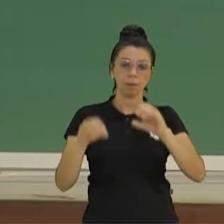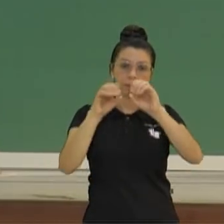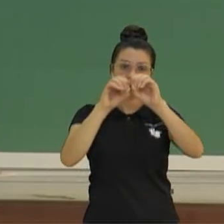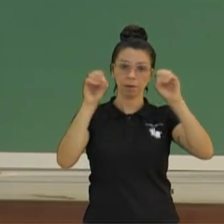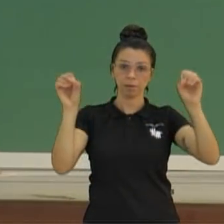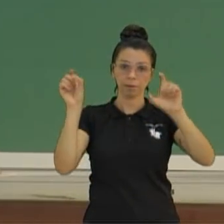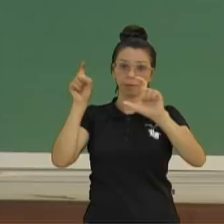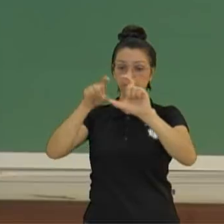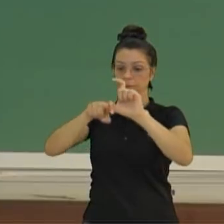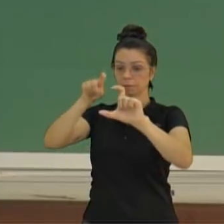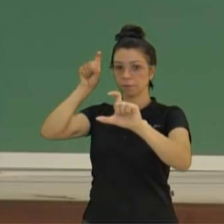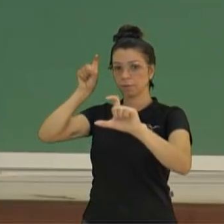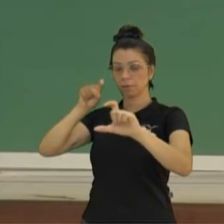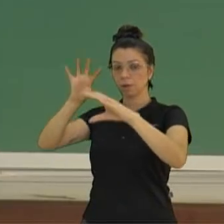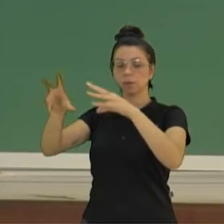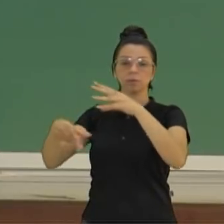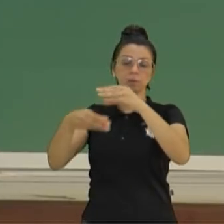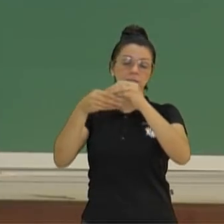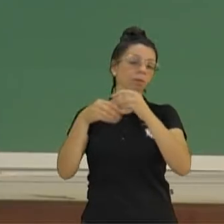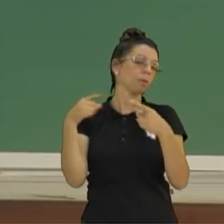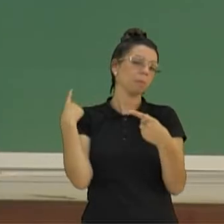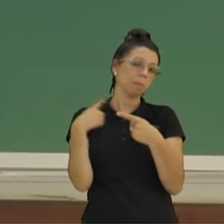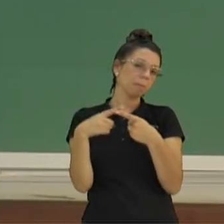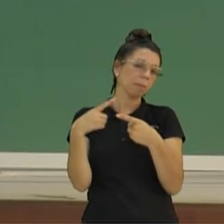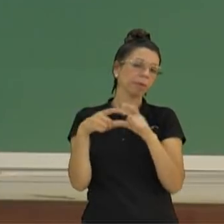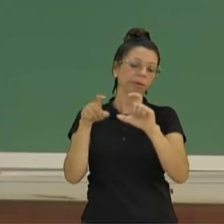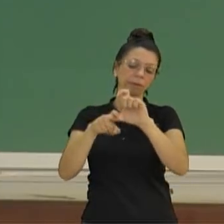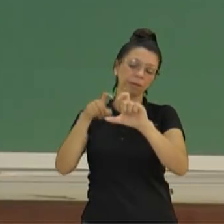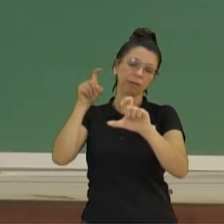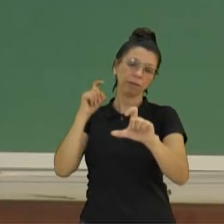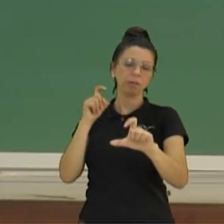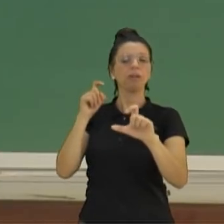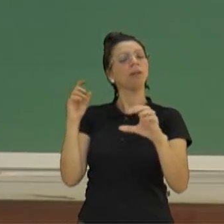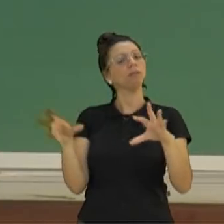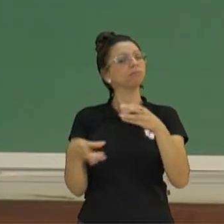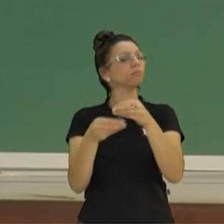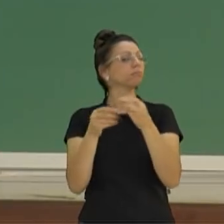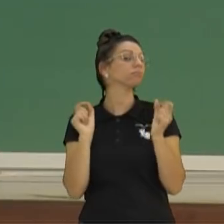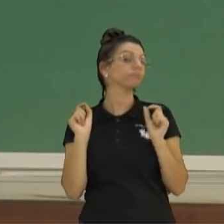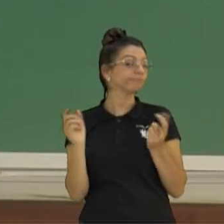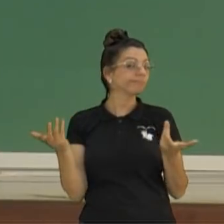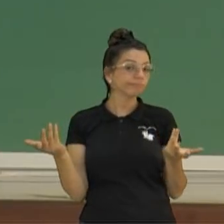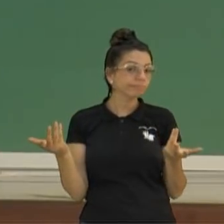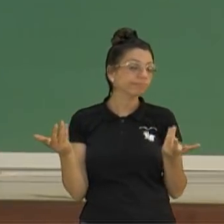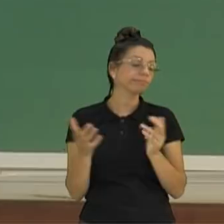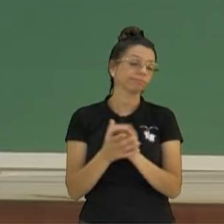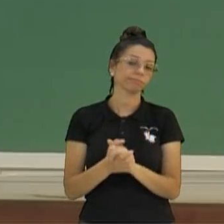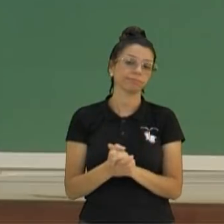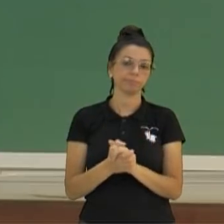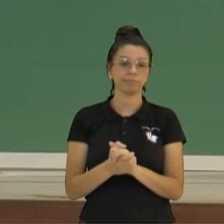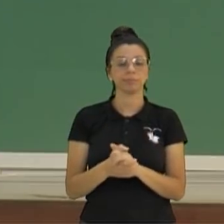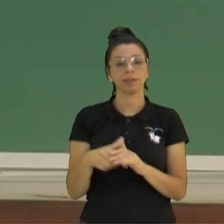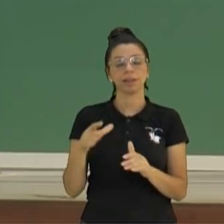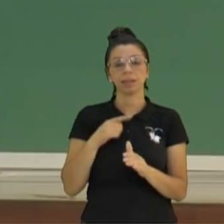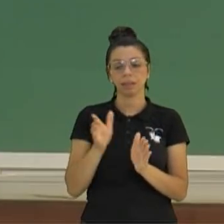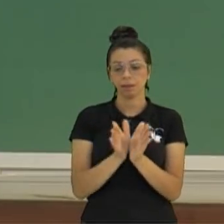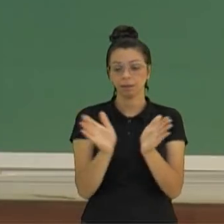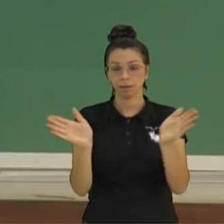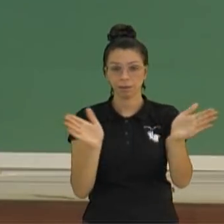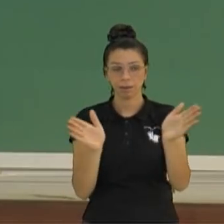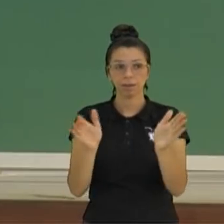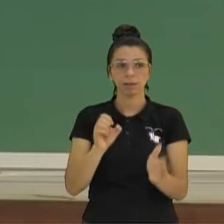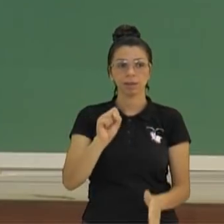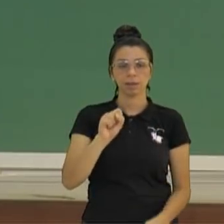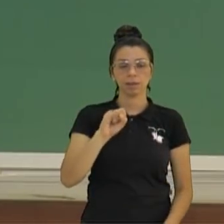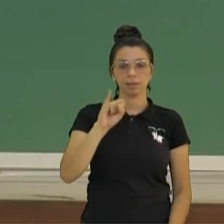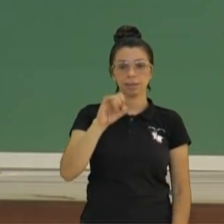coordenadas aditivas, por que chamamos coordenadas aditivas? Sindéticas aditivas.